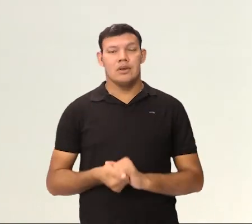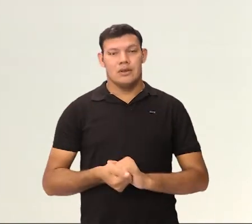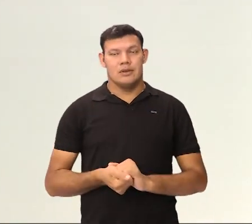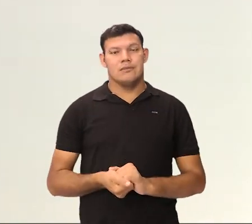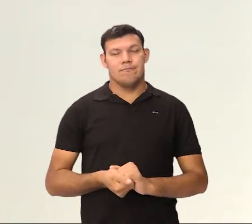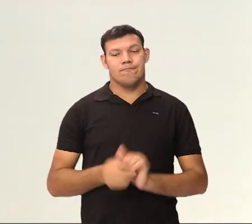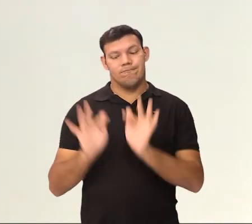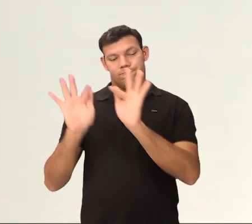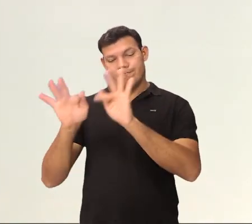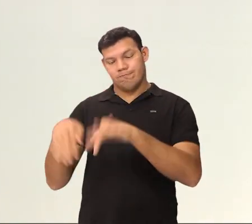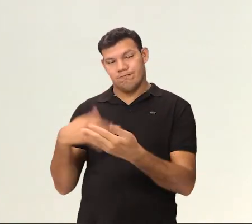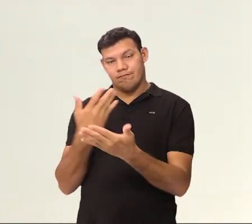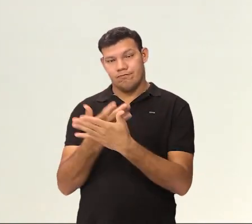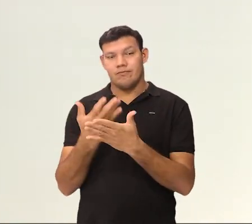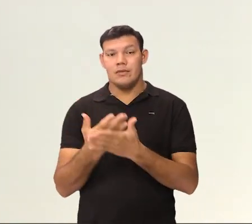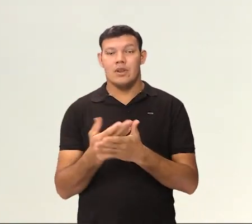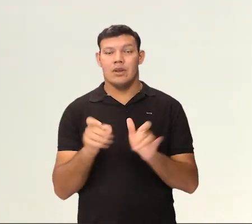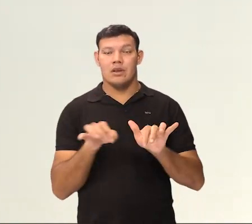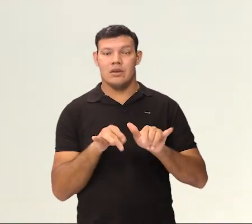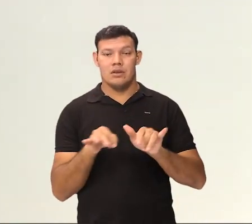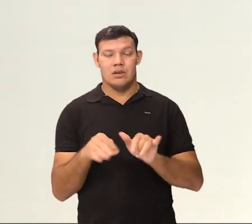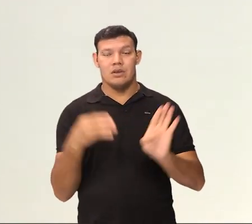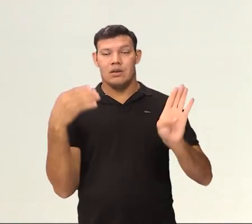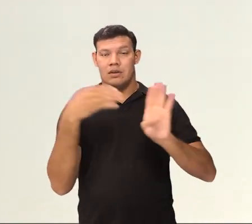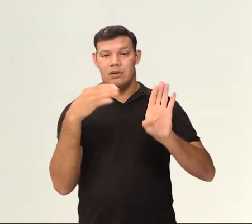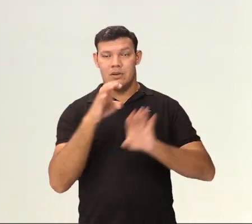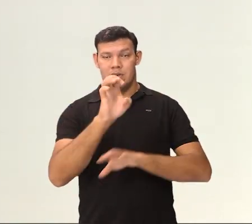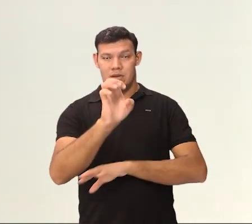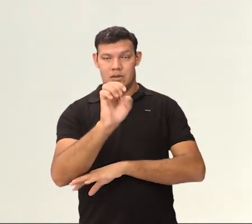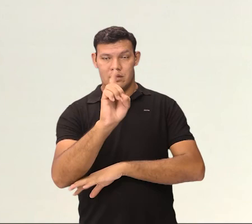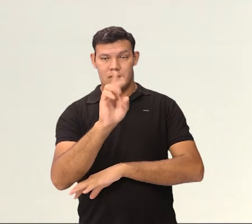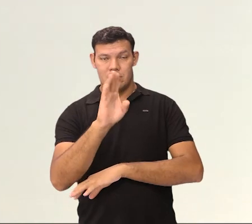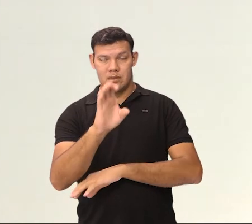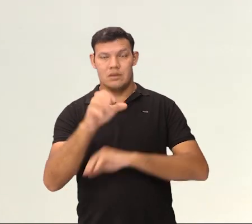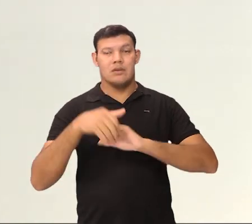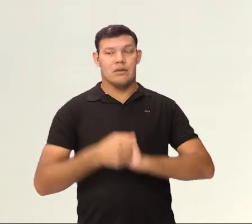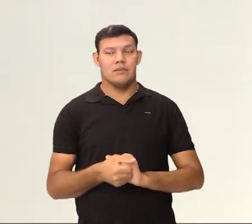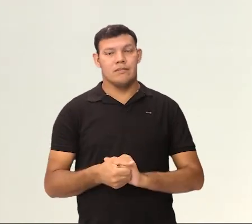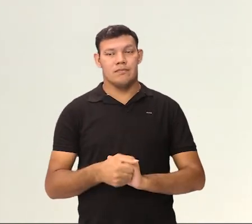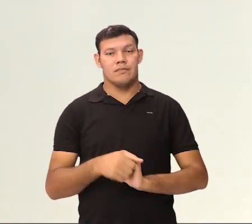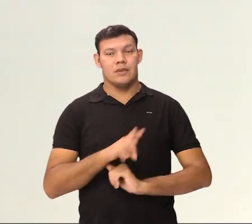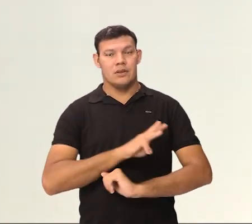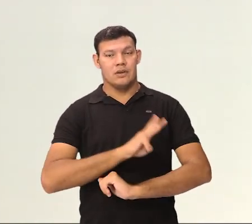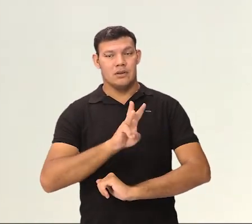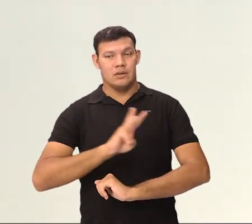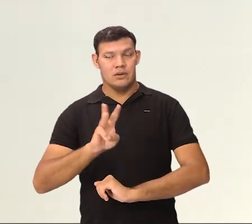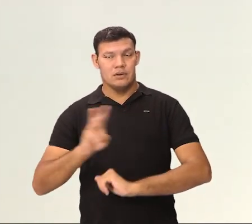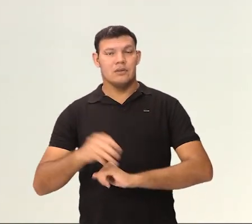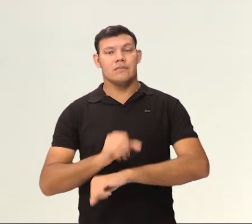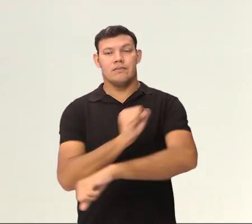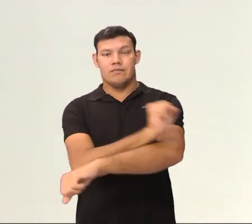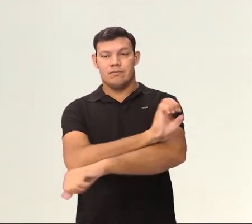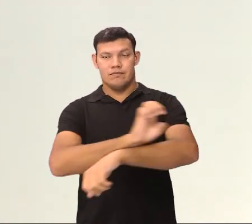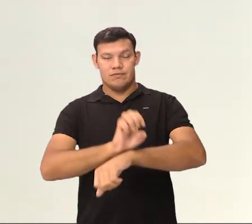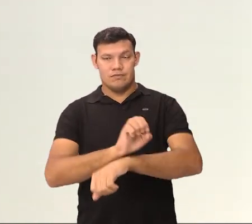aula. A gente vai ficando por aqui. Para vocês terem acesso a essa aula na íntegra, acessem a plataforma Eduque